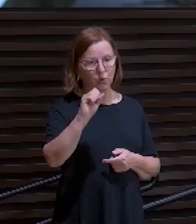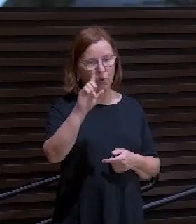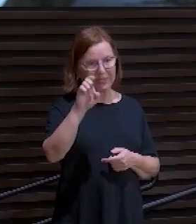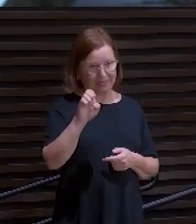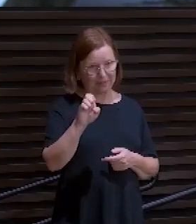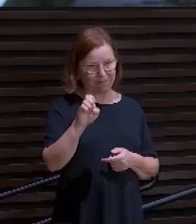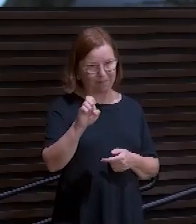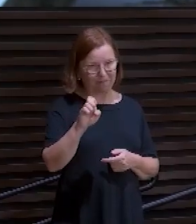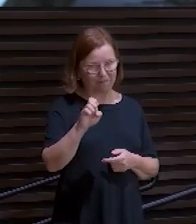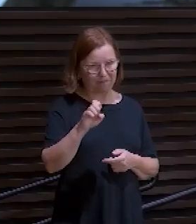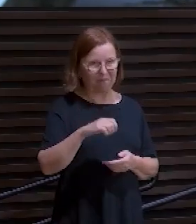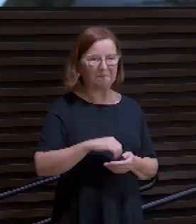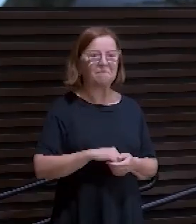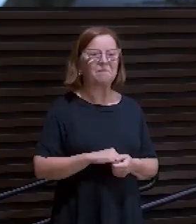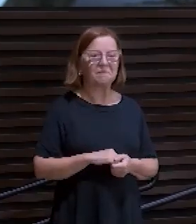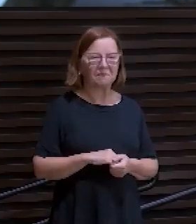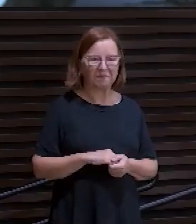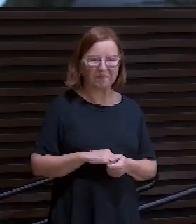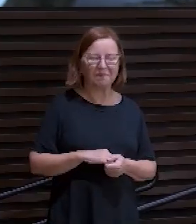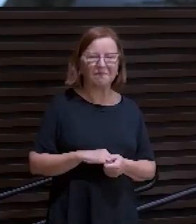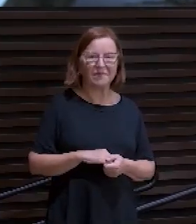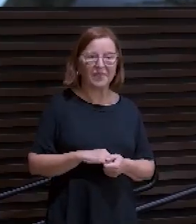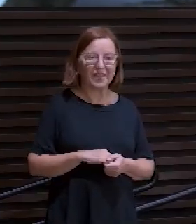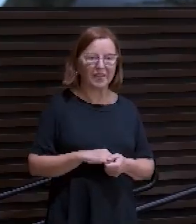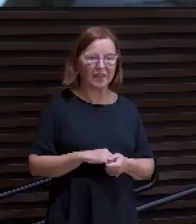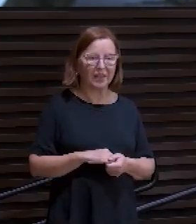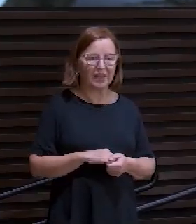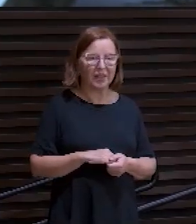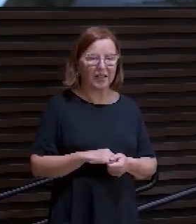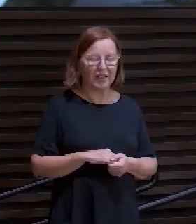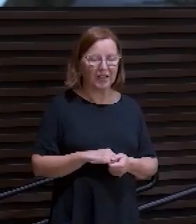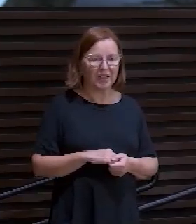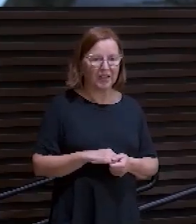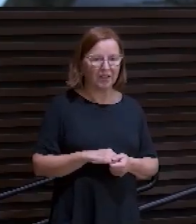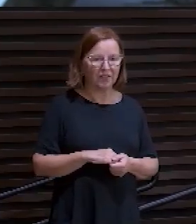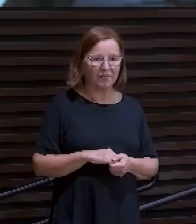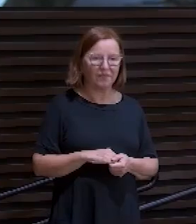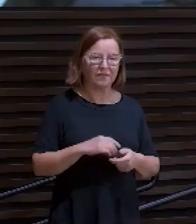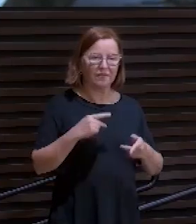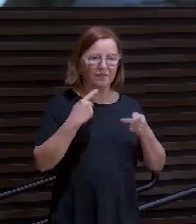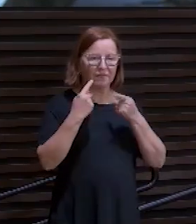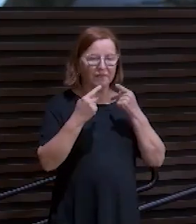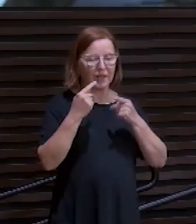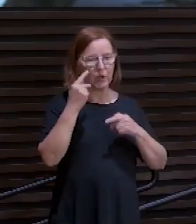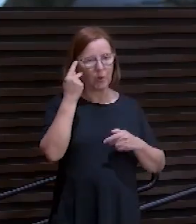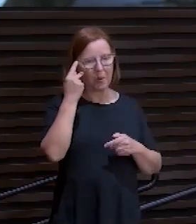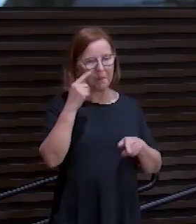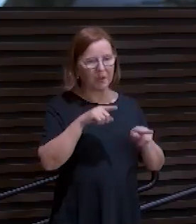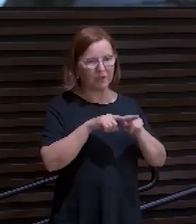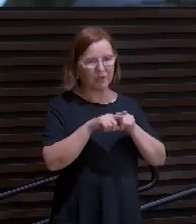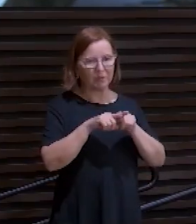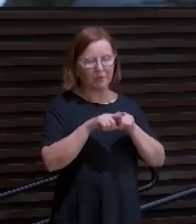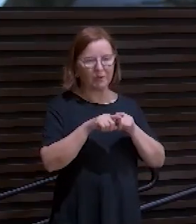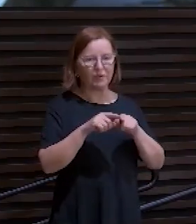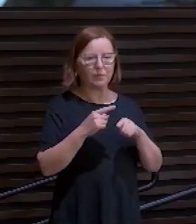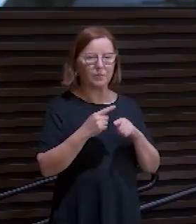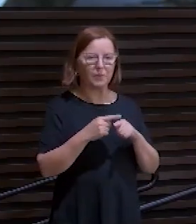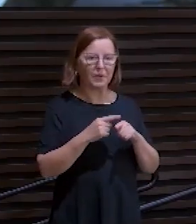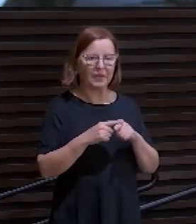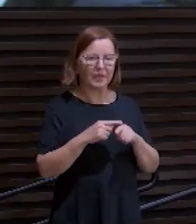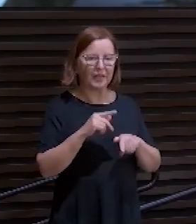É um Salvador que precisa se revelar, porque aqueles que precisavam de salvação